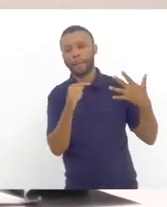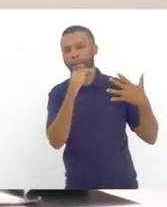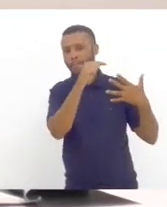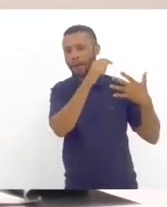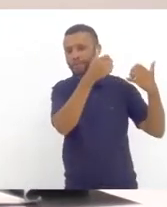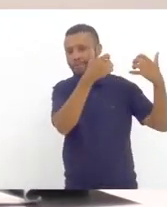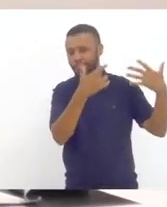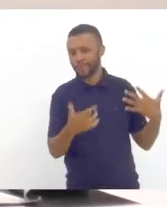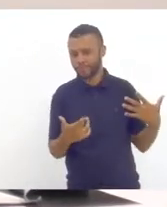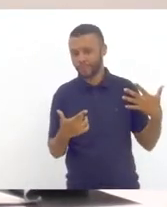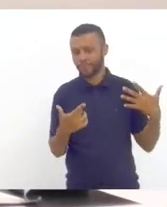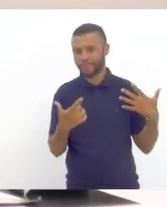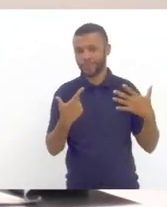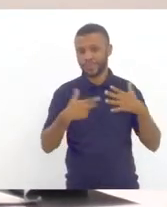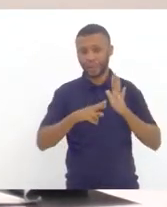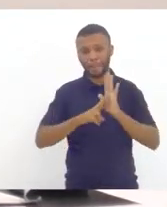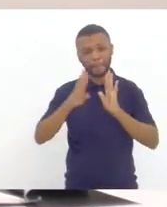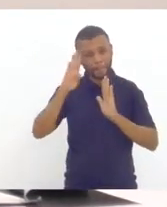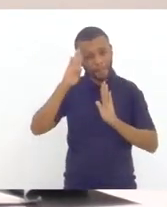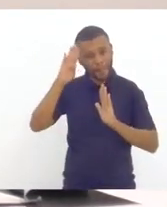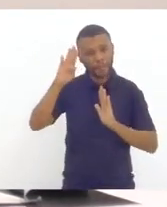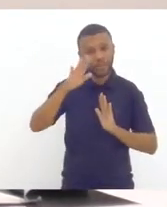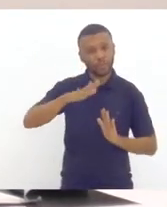está representada, é o